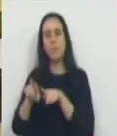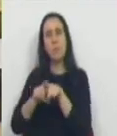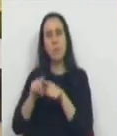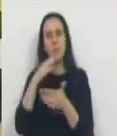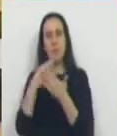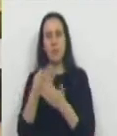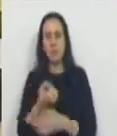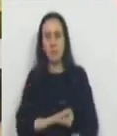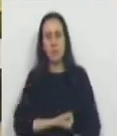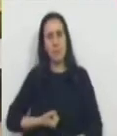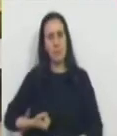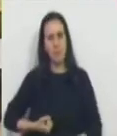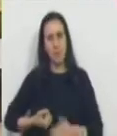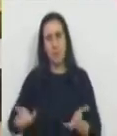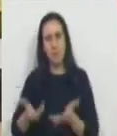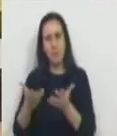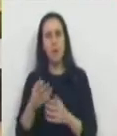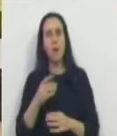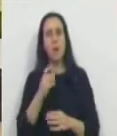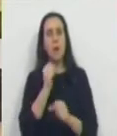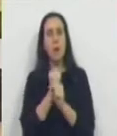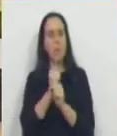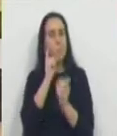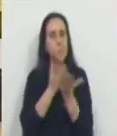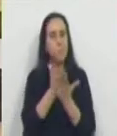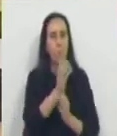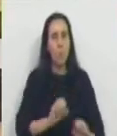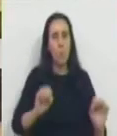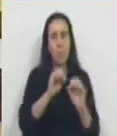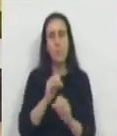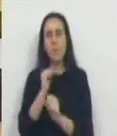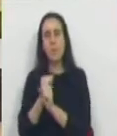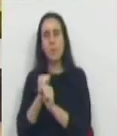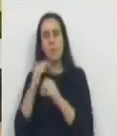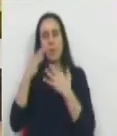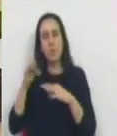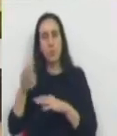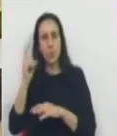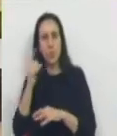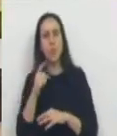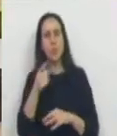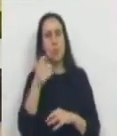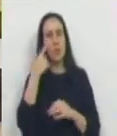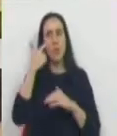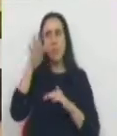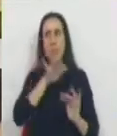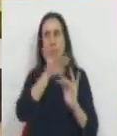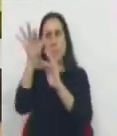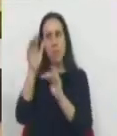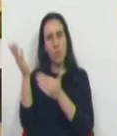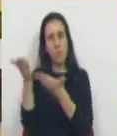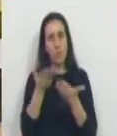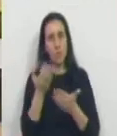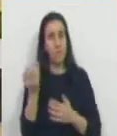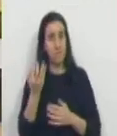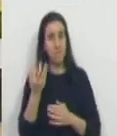promovem o desemprego, a precariedade, que promovem a informalização do trabalho, os convites à imigração, que sim,